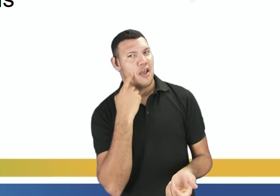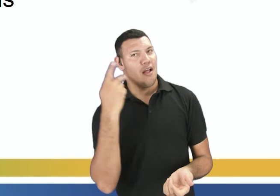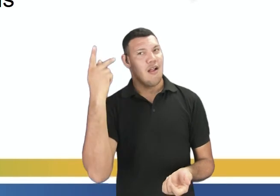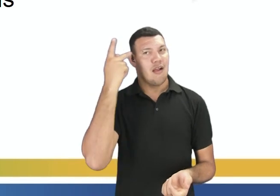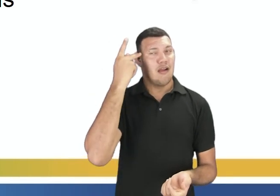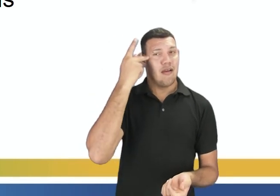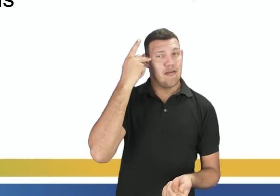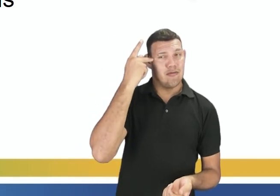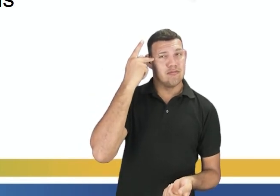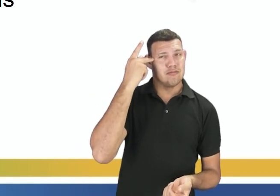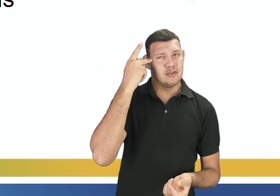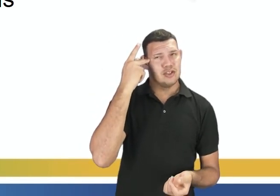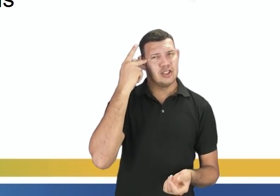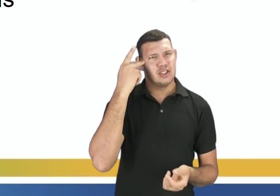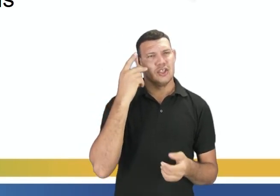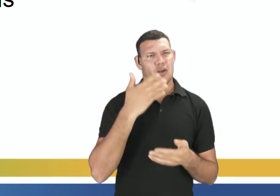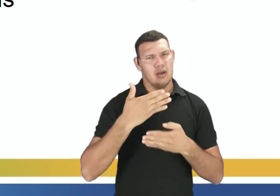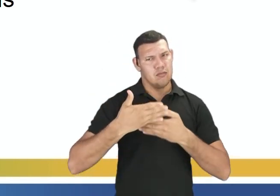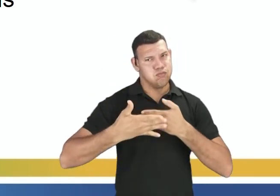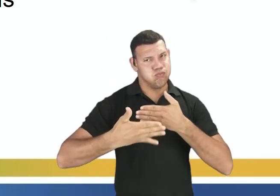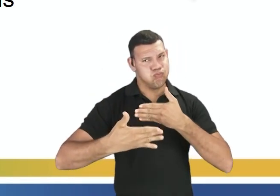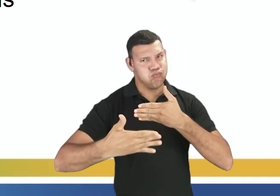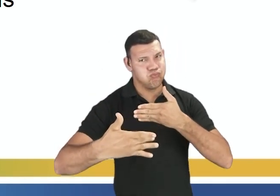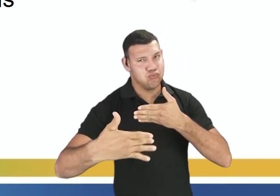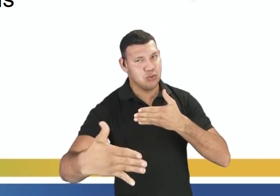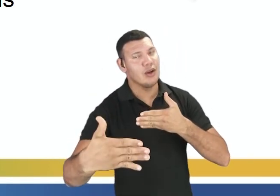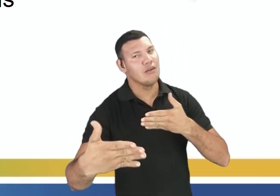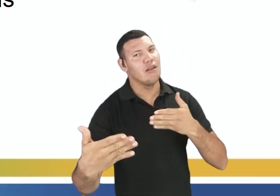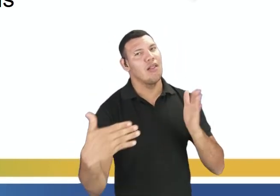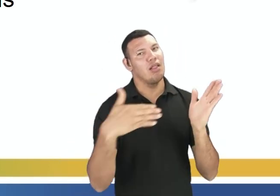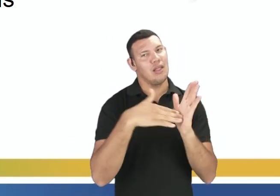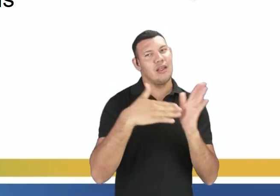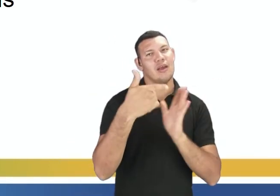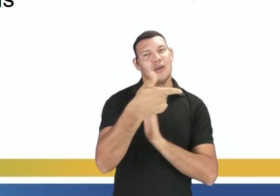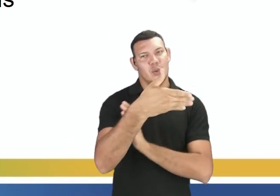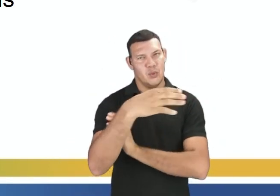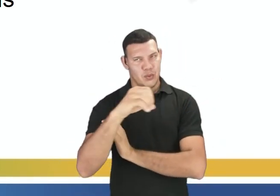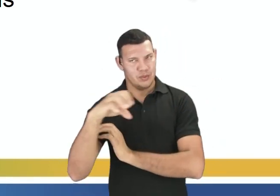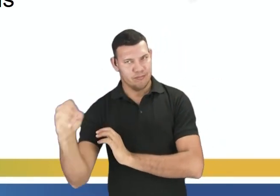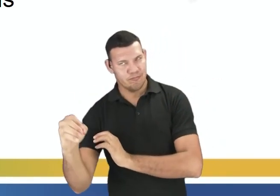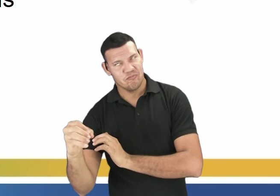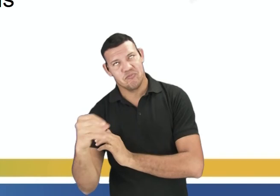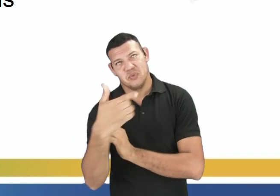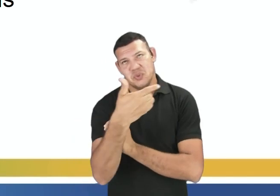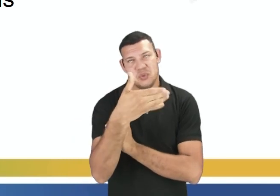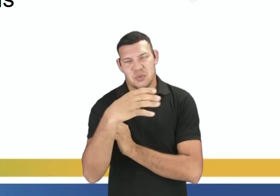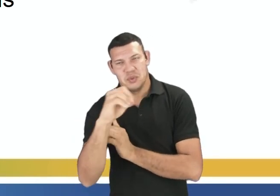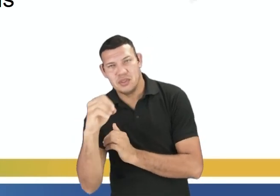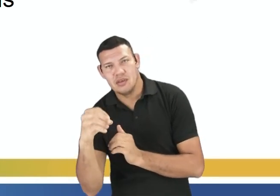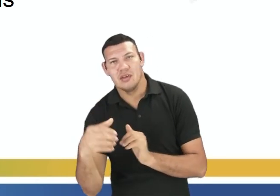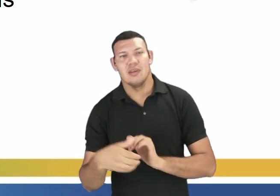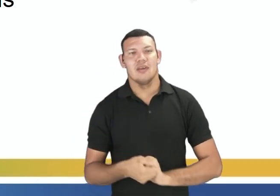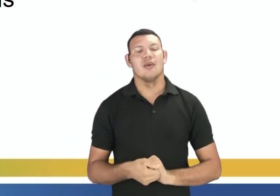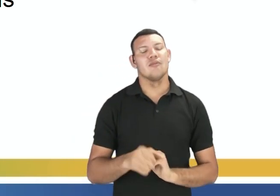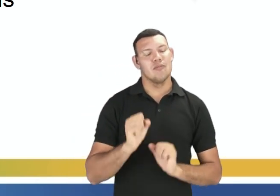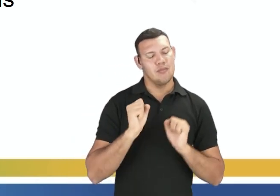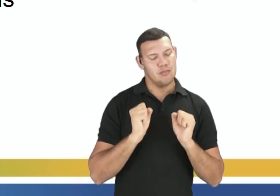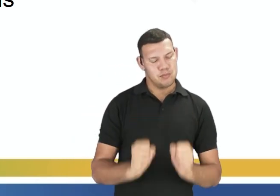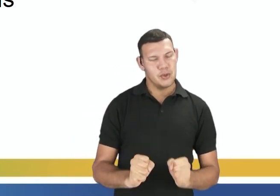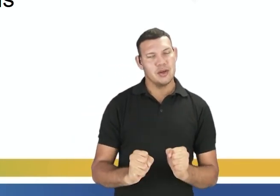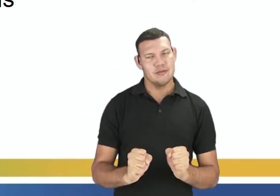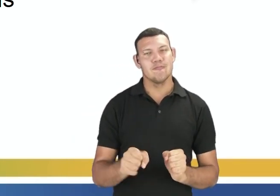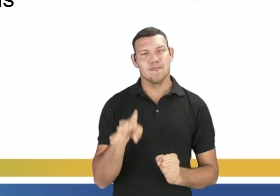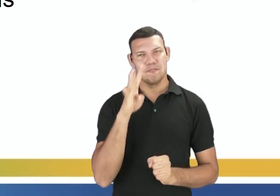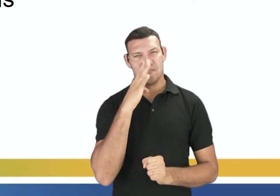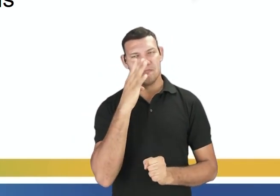de 1940 até a imagem atual de 2000, né, e 20, né, nós podemos assistir esse filme que fala Uma Cidade